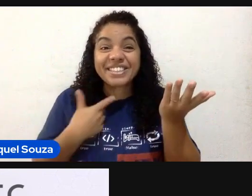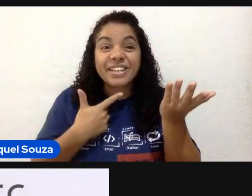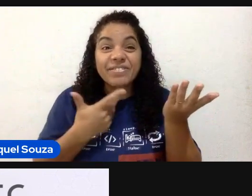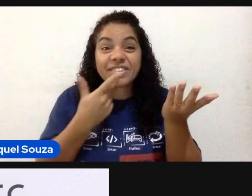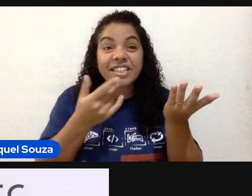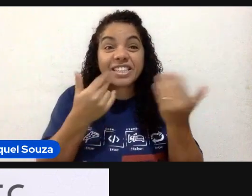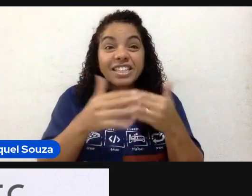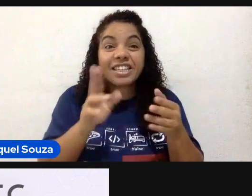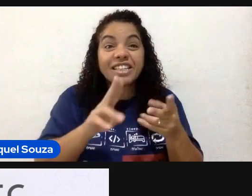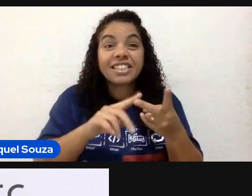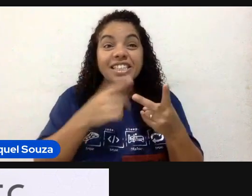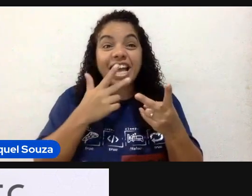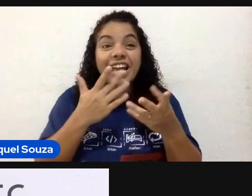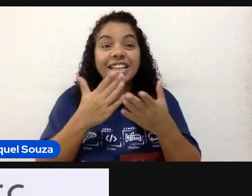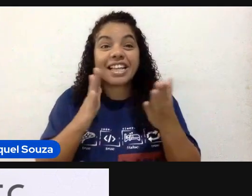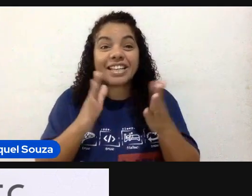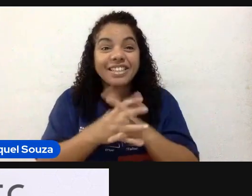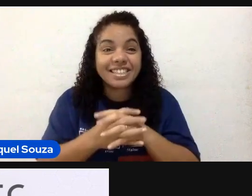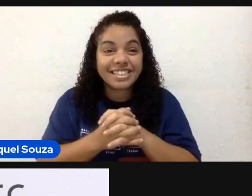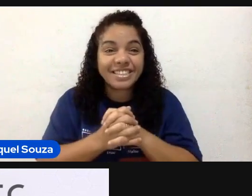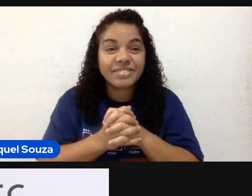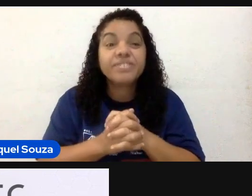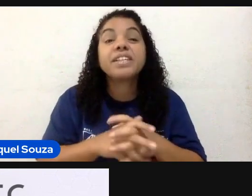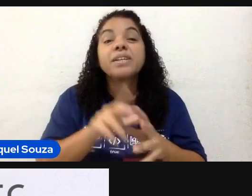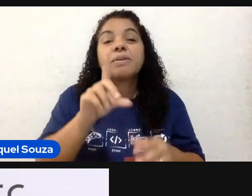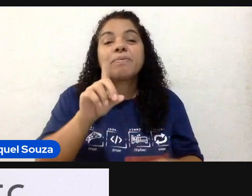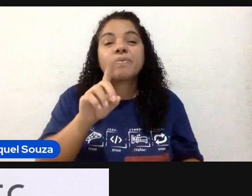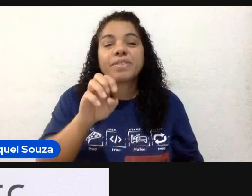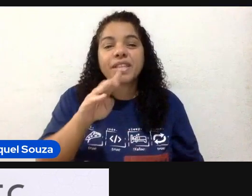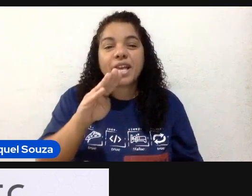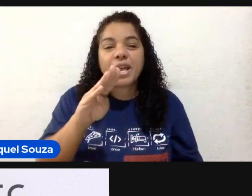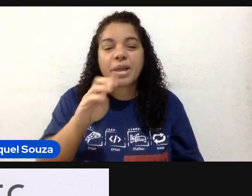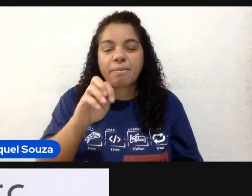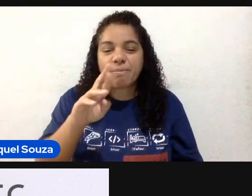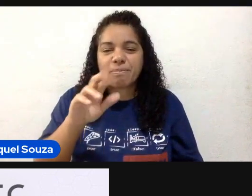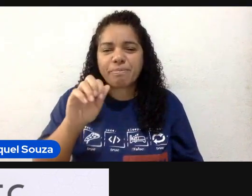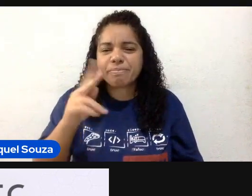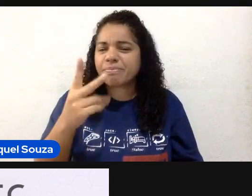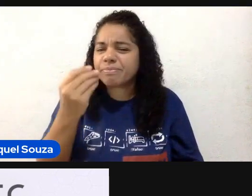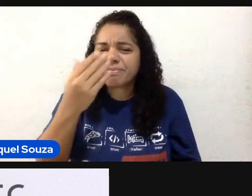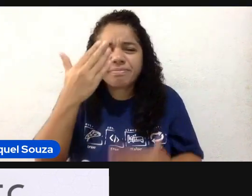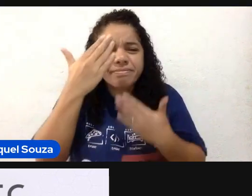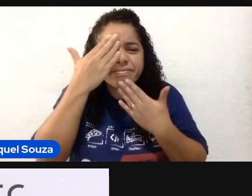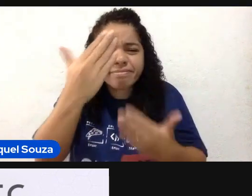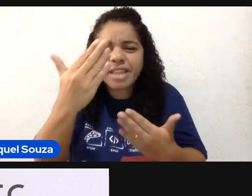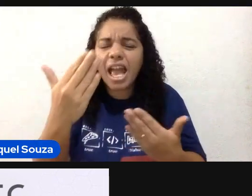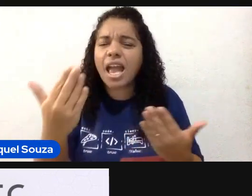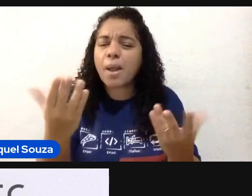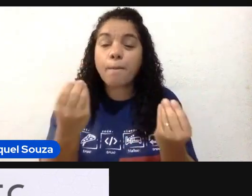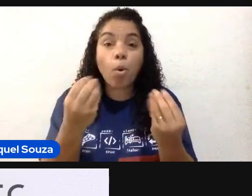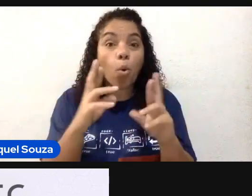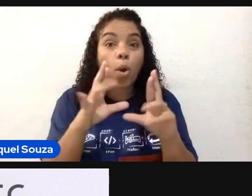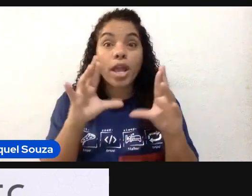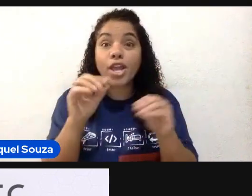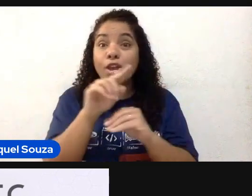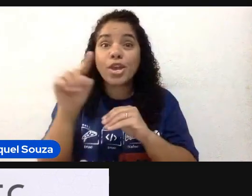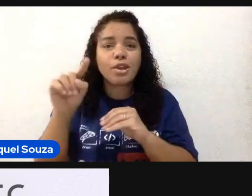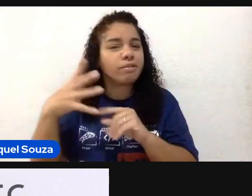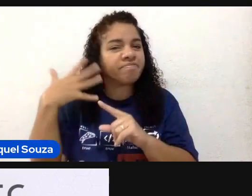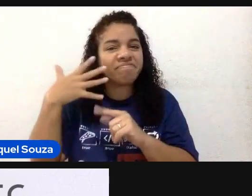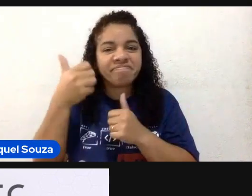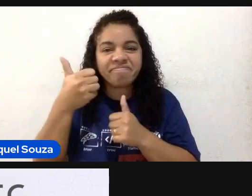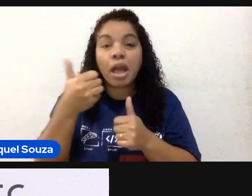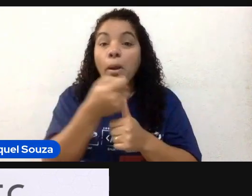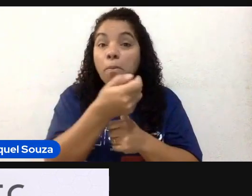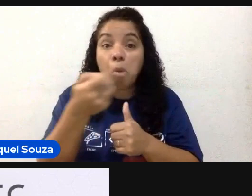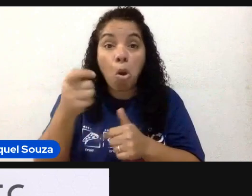começa a achar bug. Ô, Débora, mas muito obrigada. Achei muito enriquecedora a sua palestra. Acho que pouca